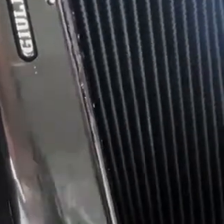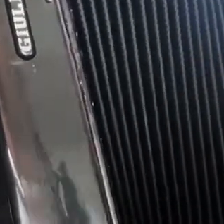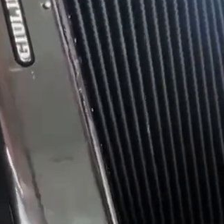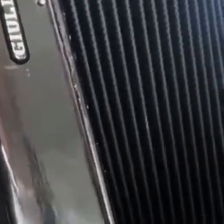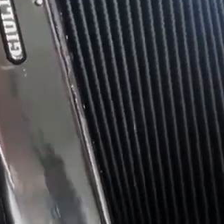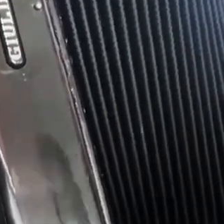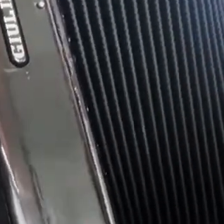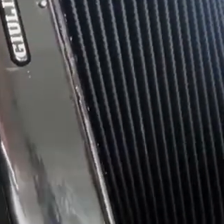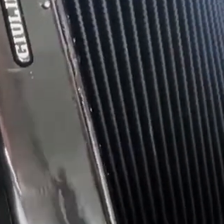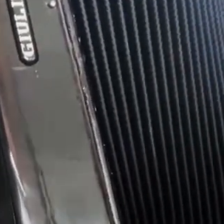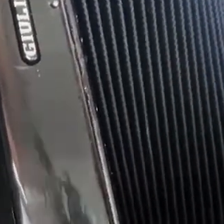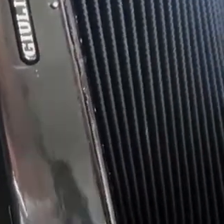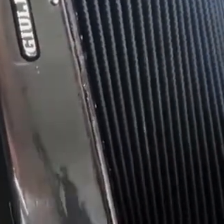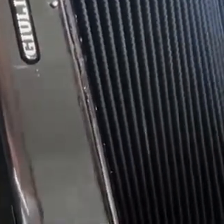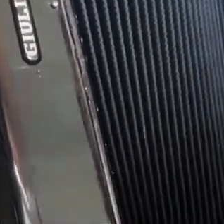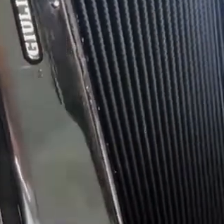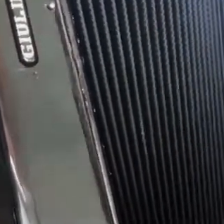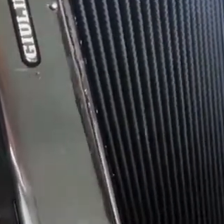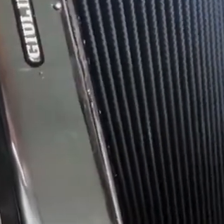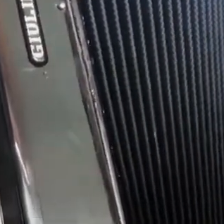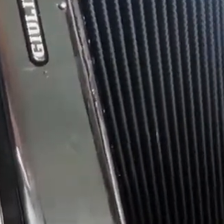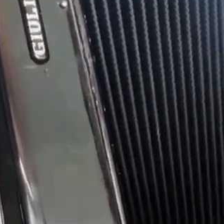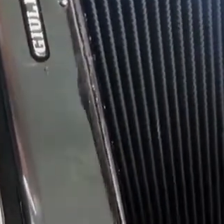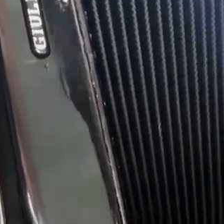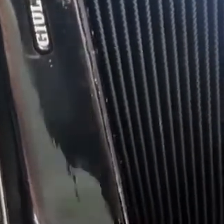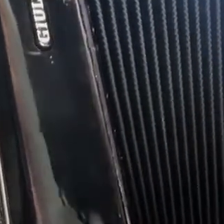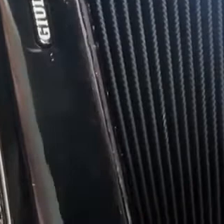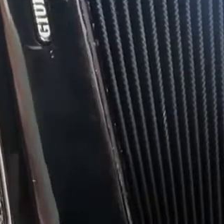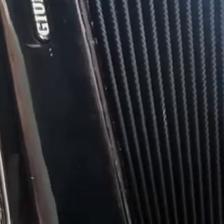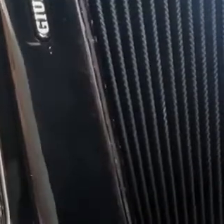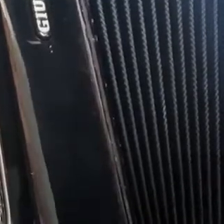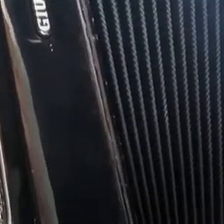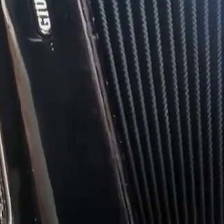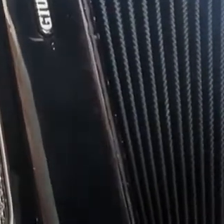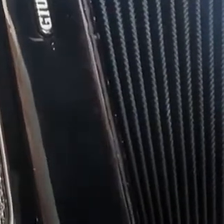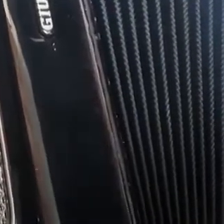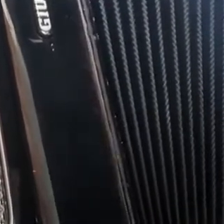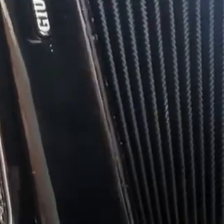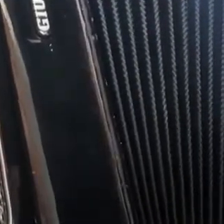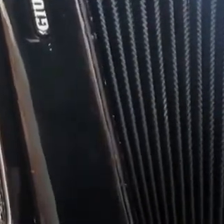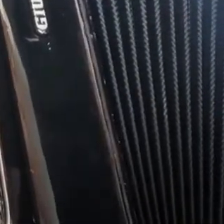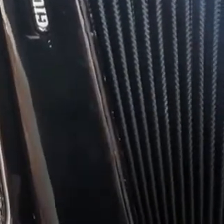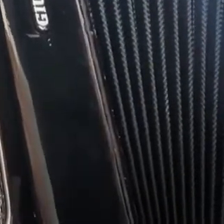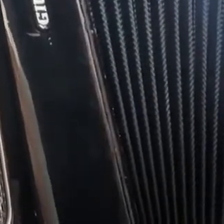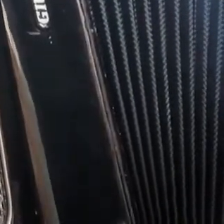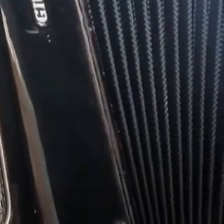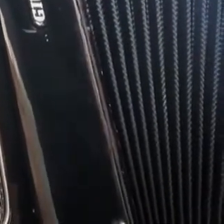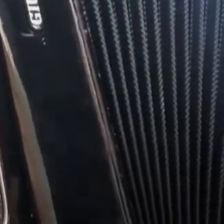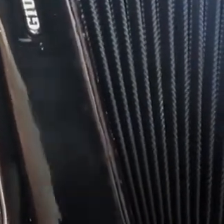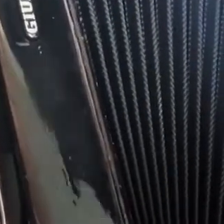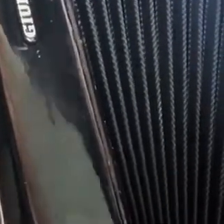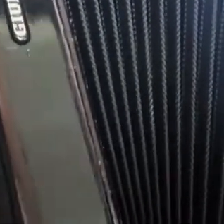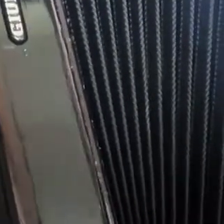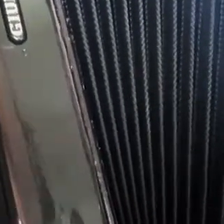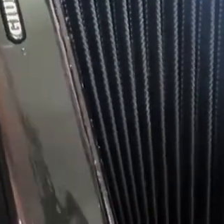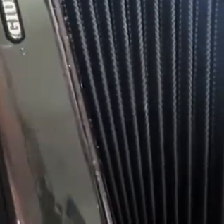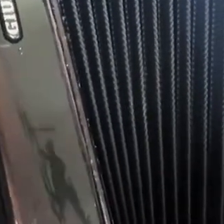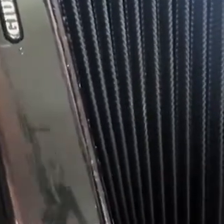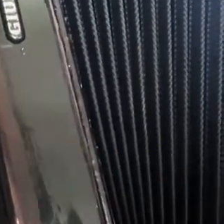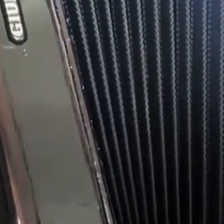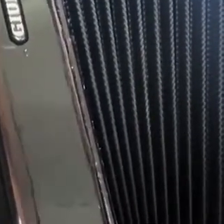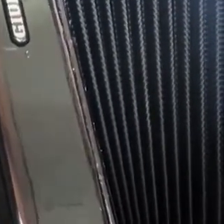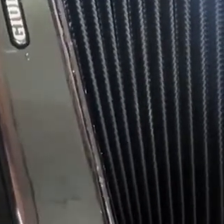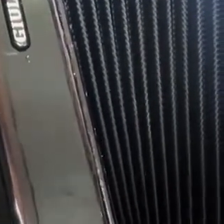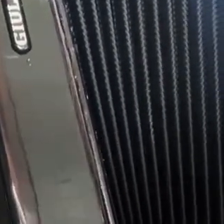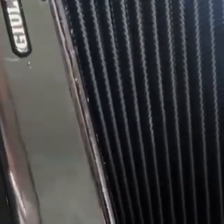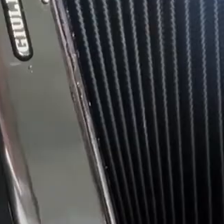você. Não deixe de querer, nem de gostar de mim. Pra onde